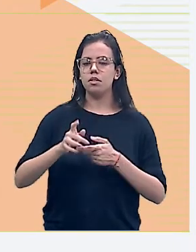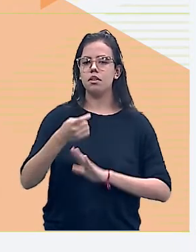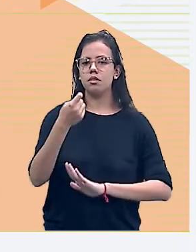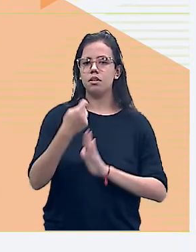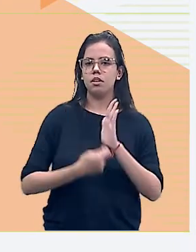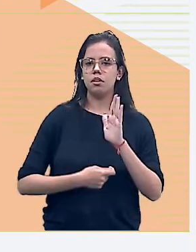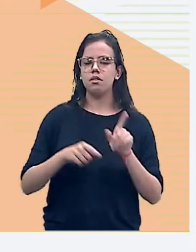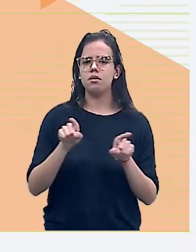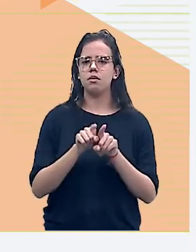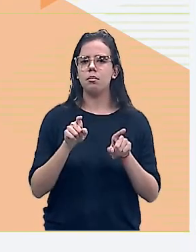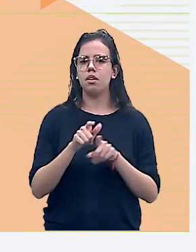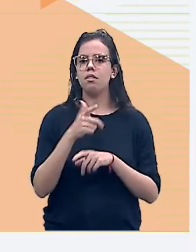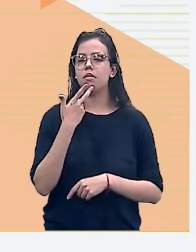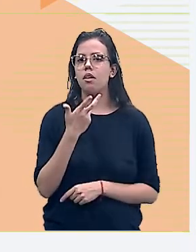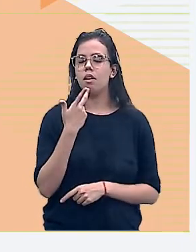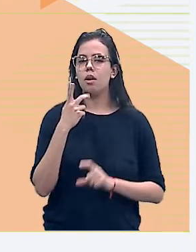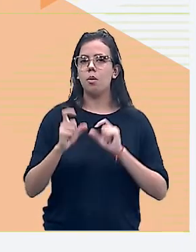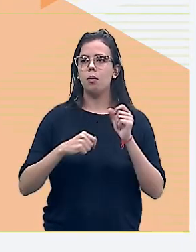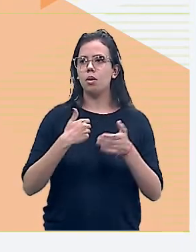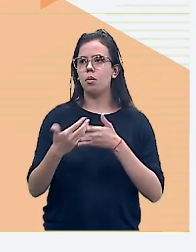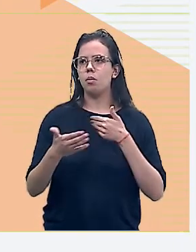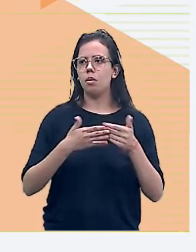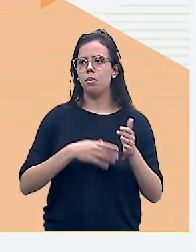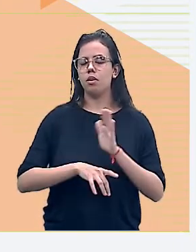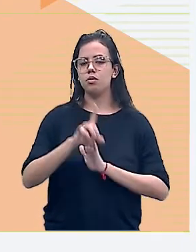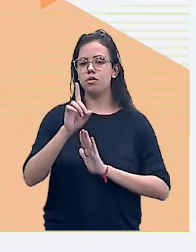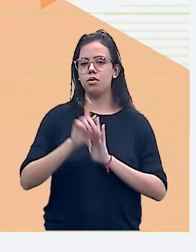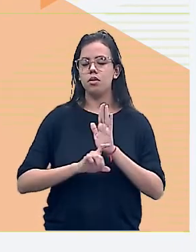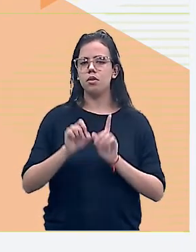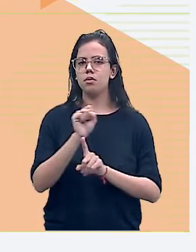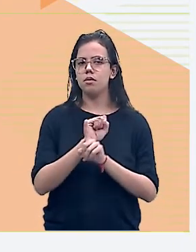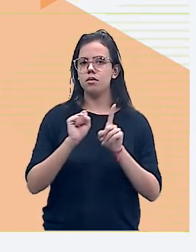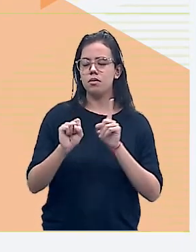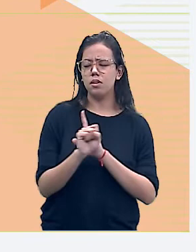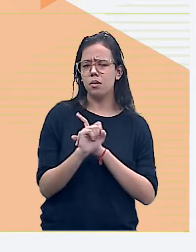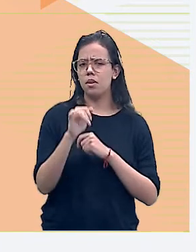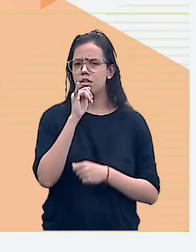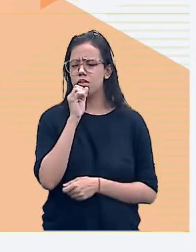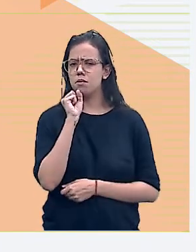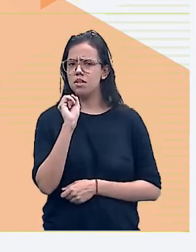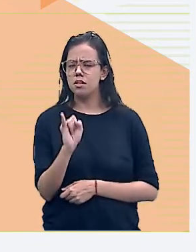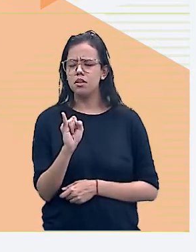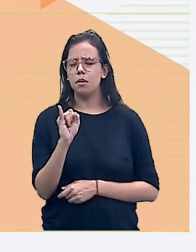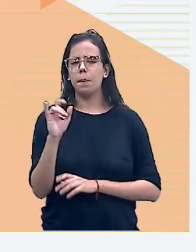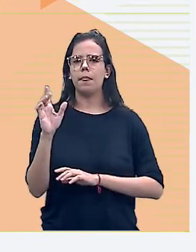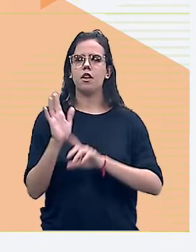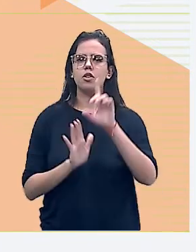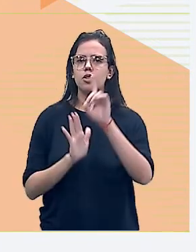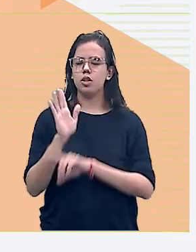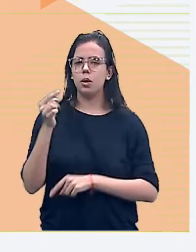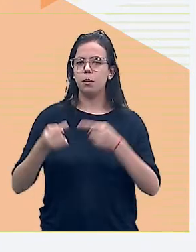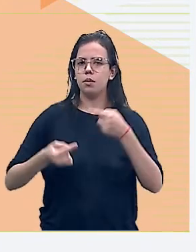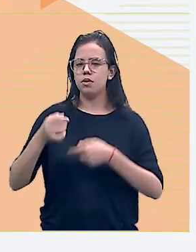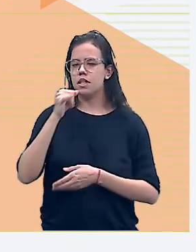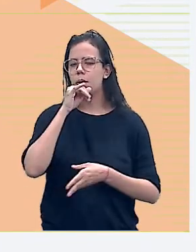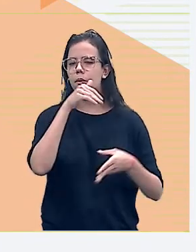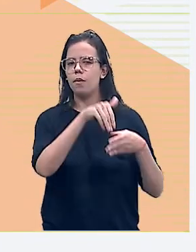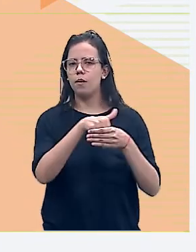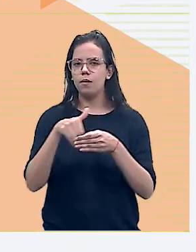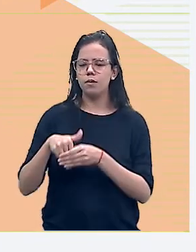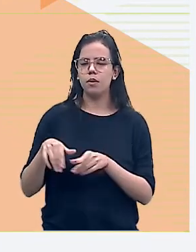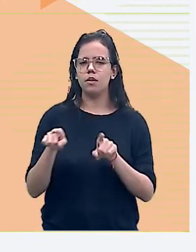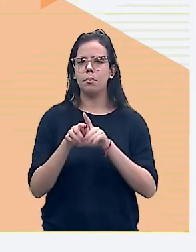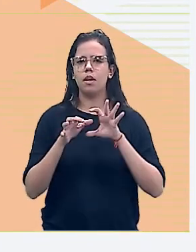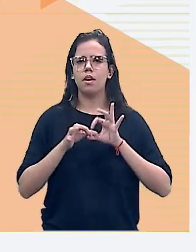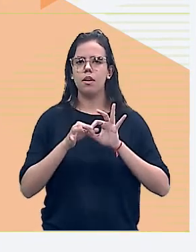e aí você vai falar de qualquer direito social Professor Esse foi um direito político voto Liberdade